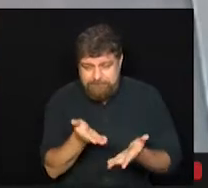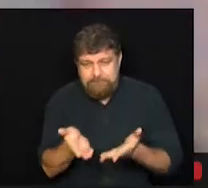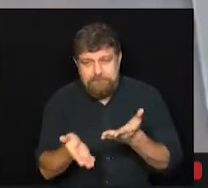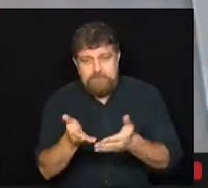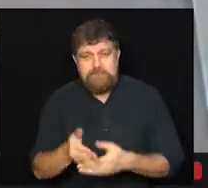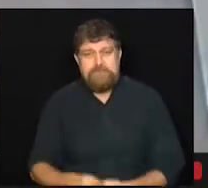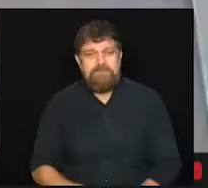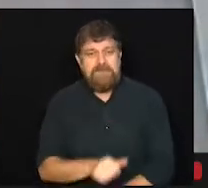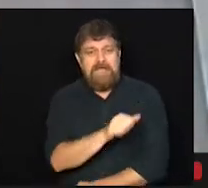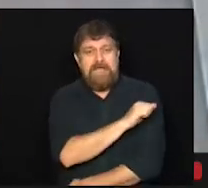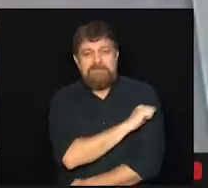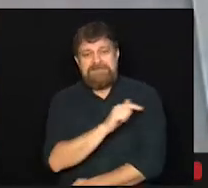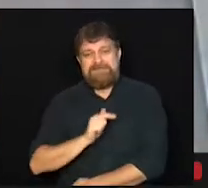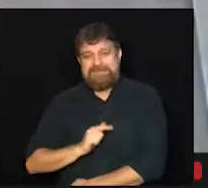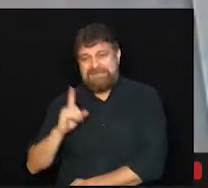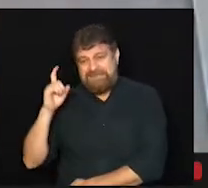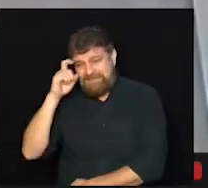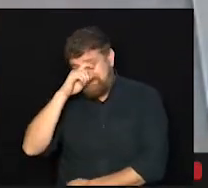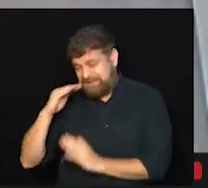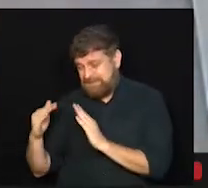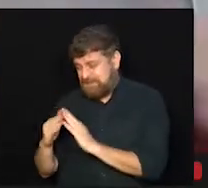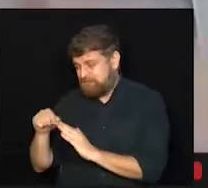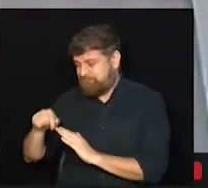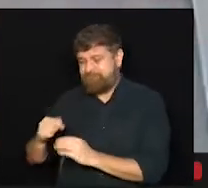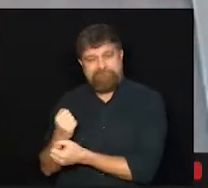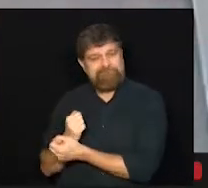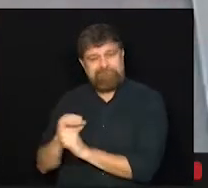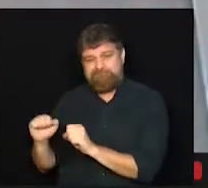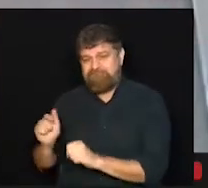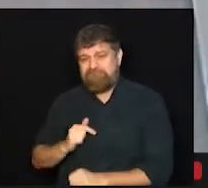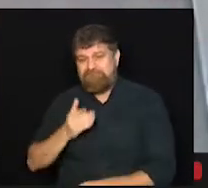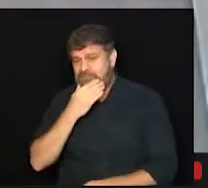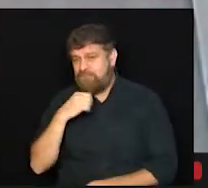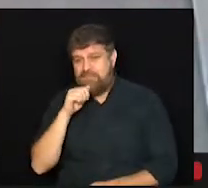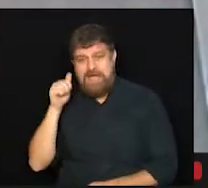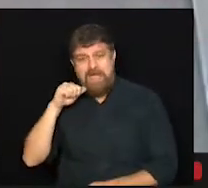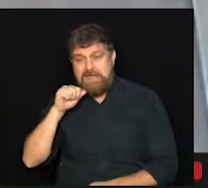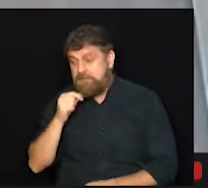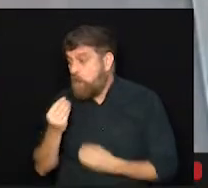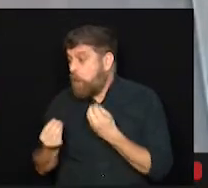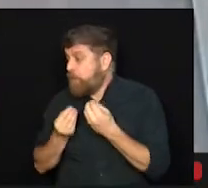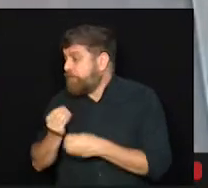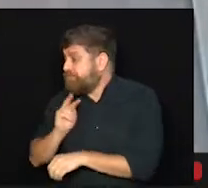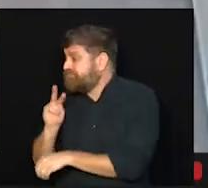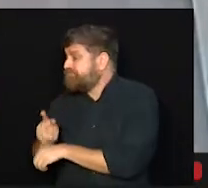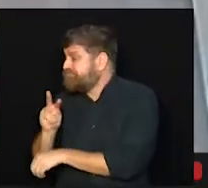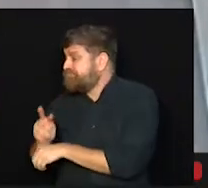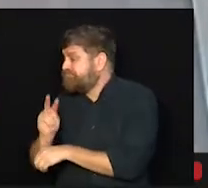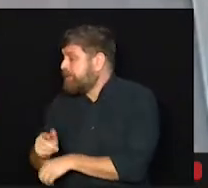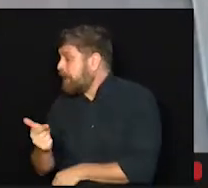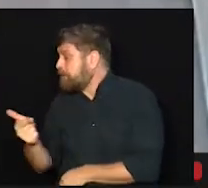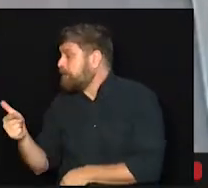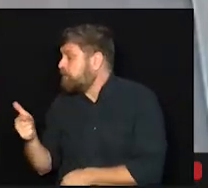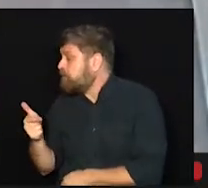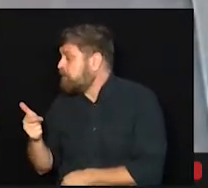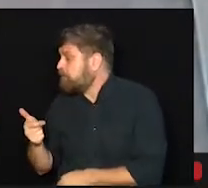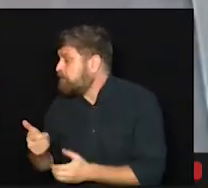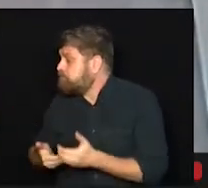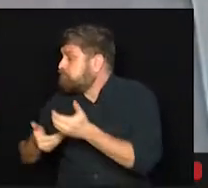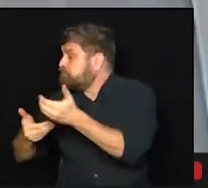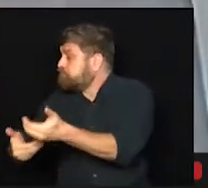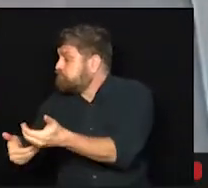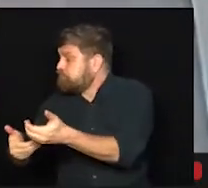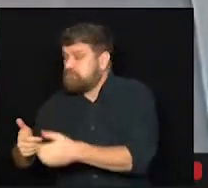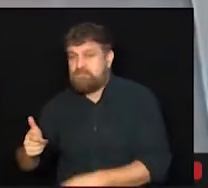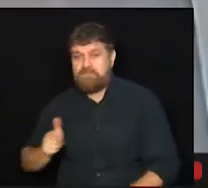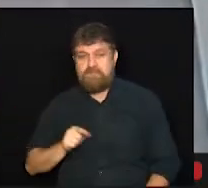mais dificuldade em casa, os alunos que não têm, que os pais não têm mais com quem deixar. Então, não existe uma resposta,